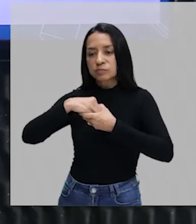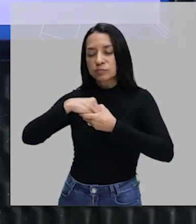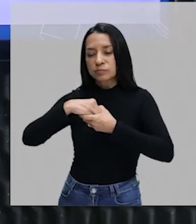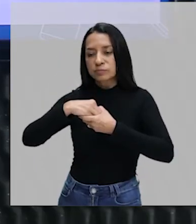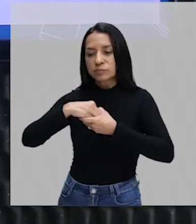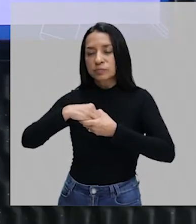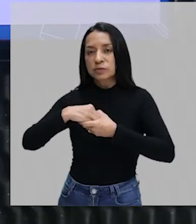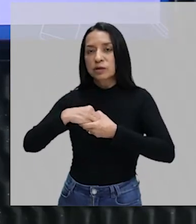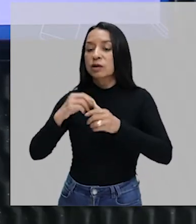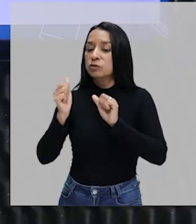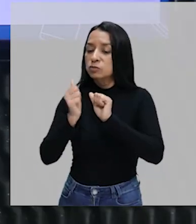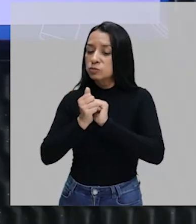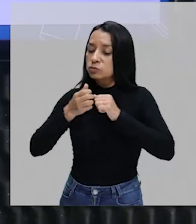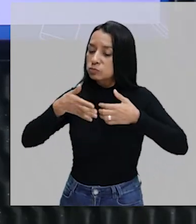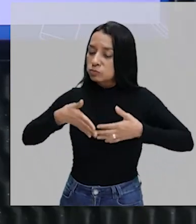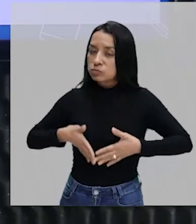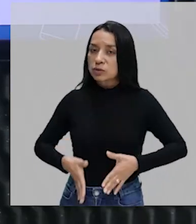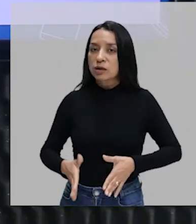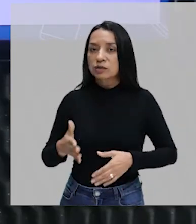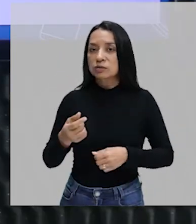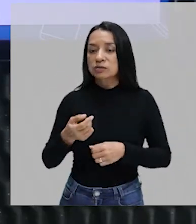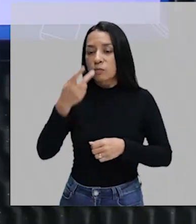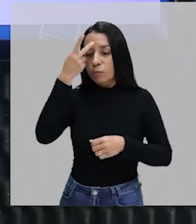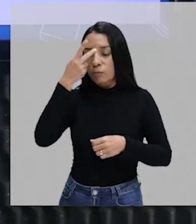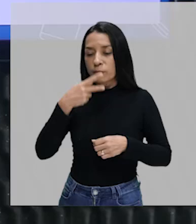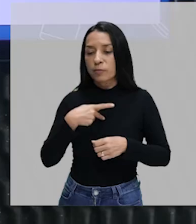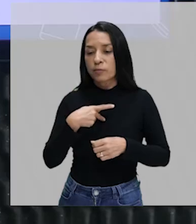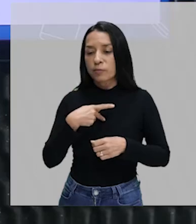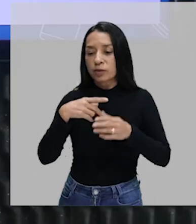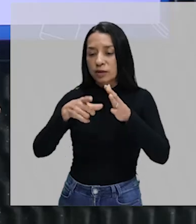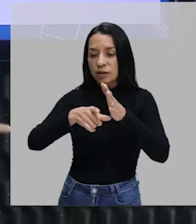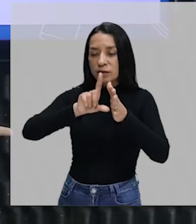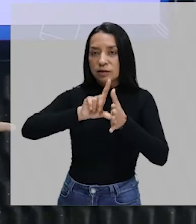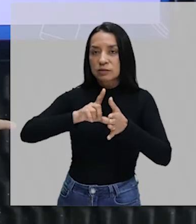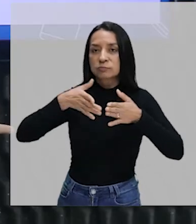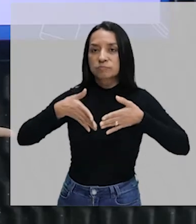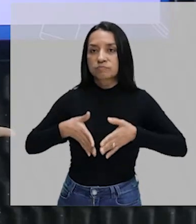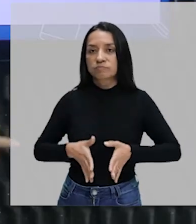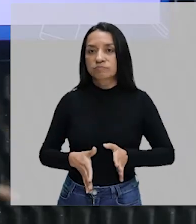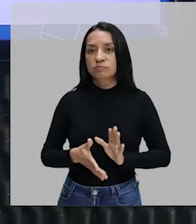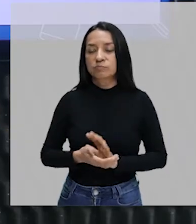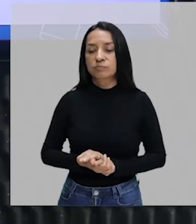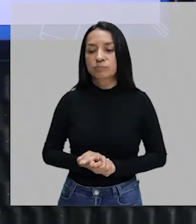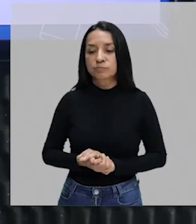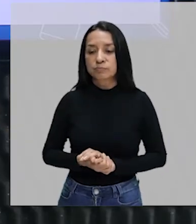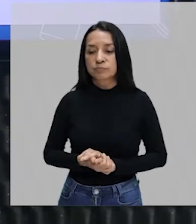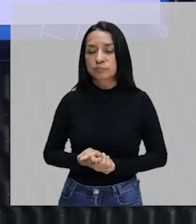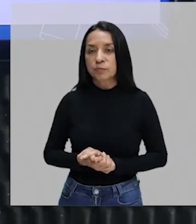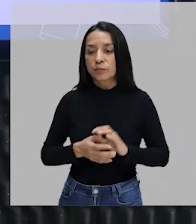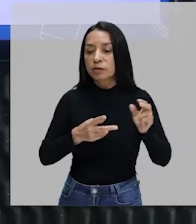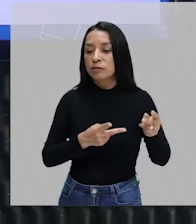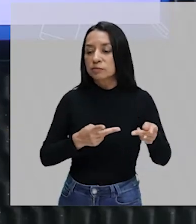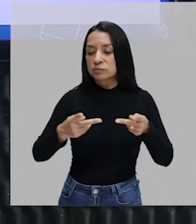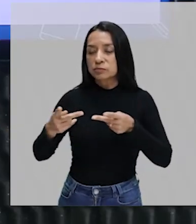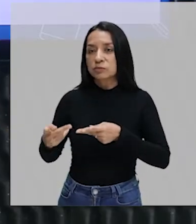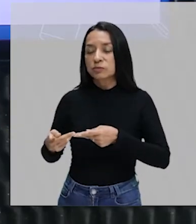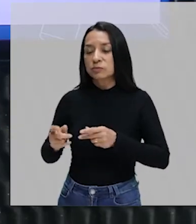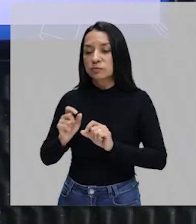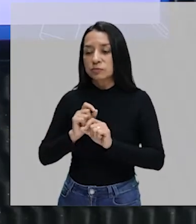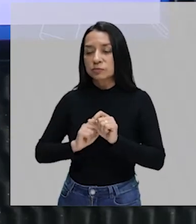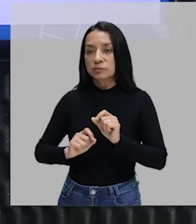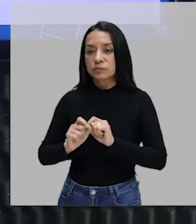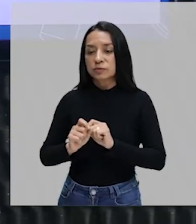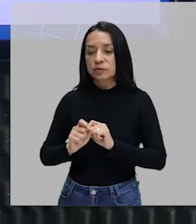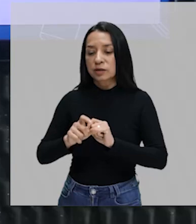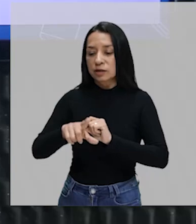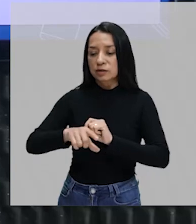não depende dos sentidos, ou ele é anterior ao nascimento, percebe? Então eu te convido aí, no caso,